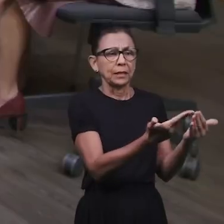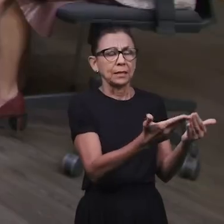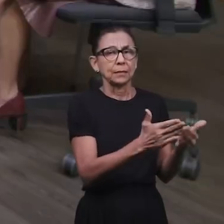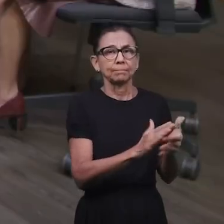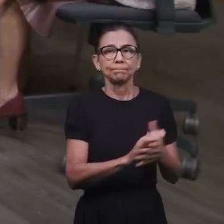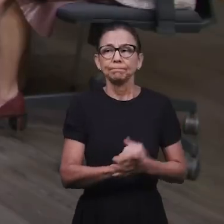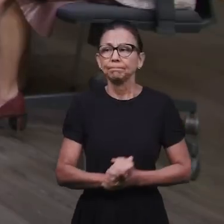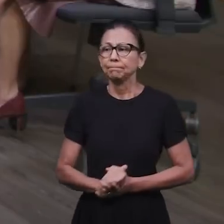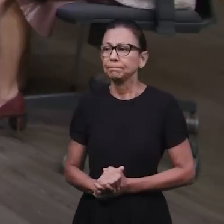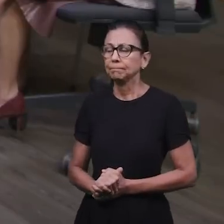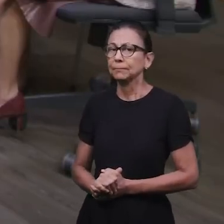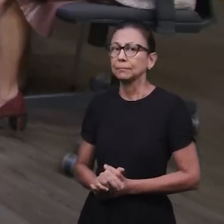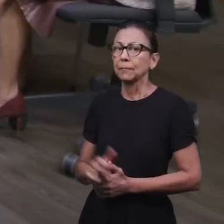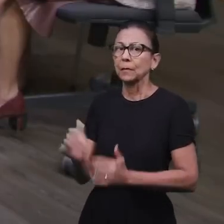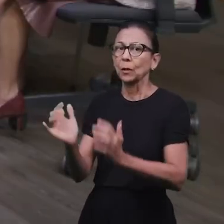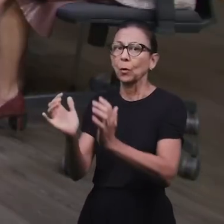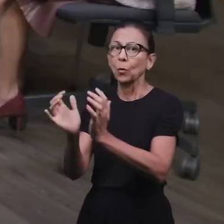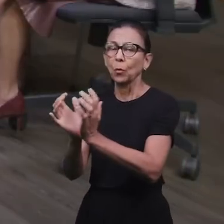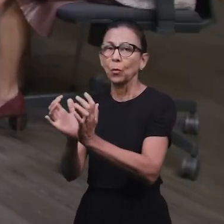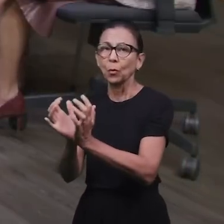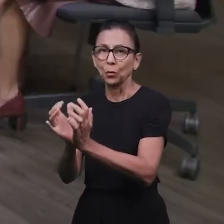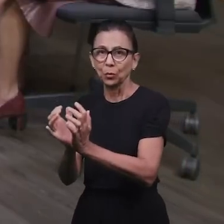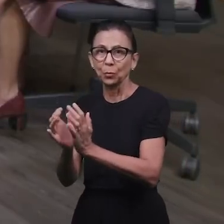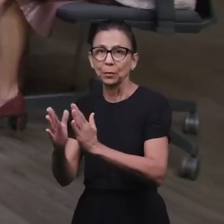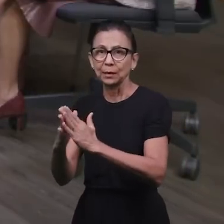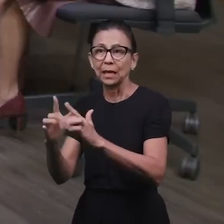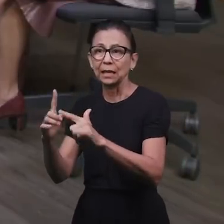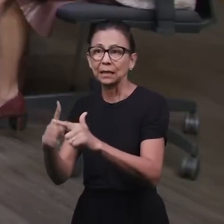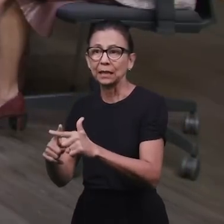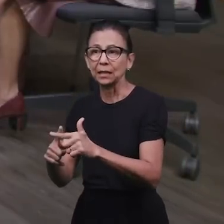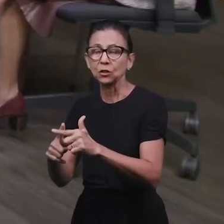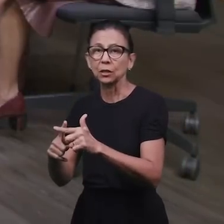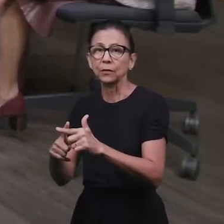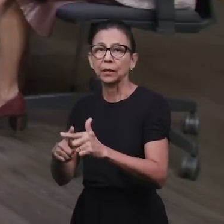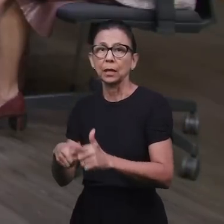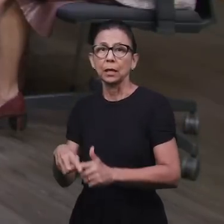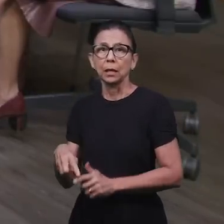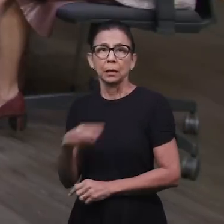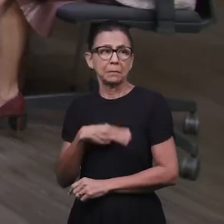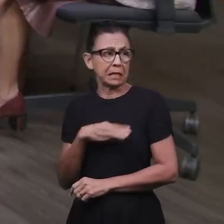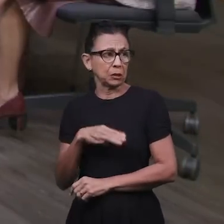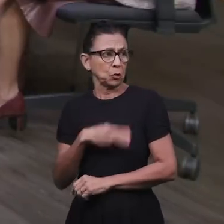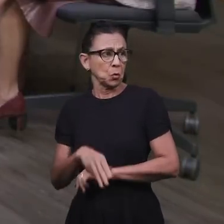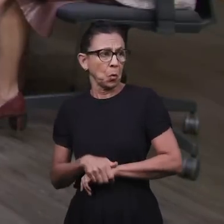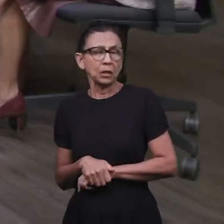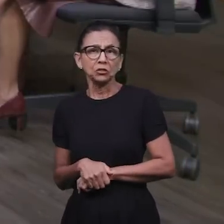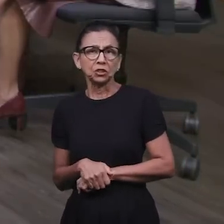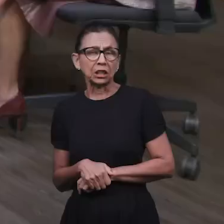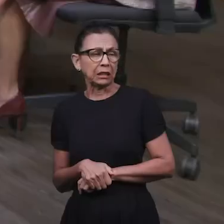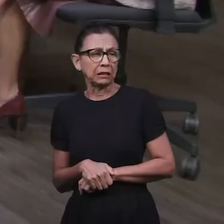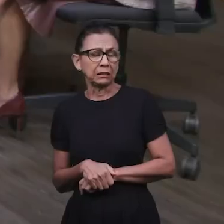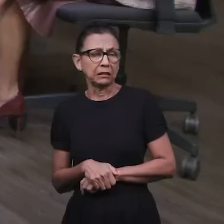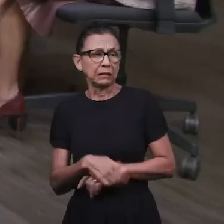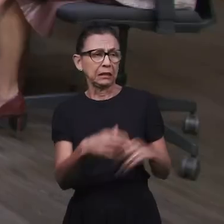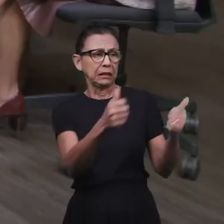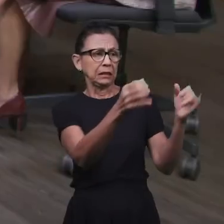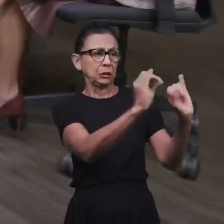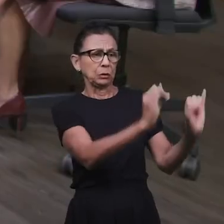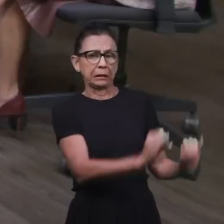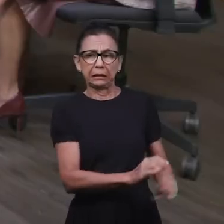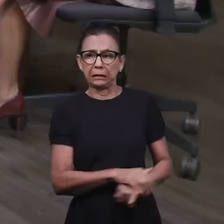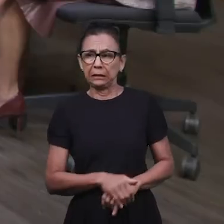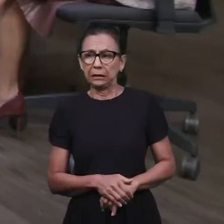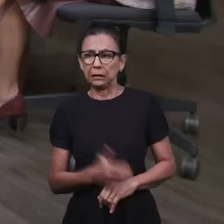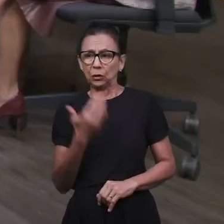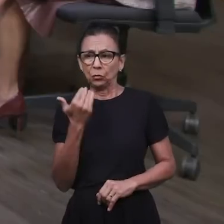isso é idolatria. Aí os de boa consciência, os fortes, diziam para os crentes fracos, você é fraco.